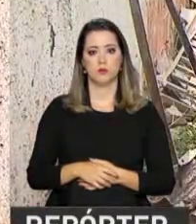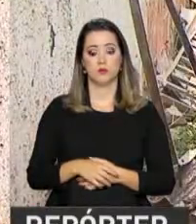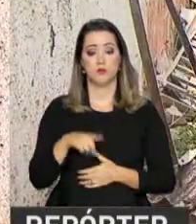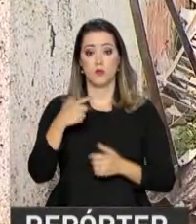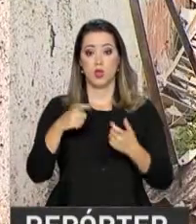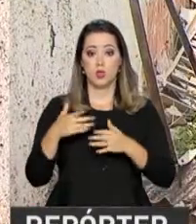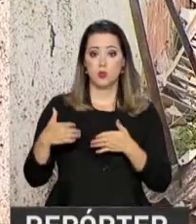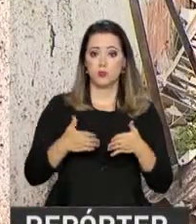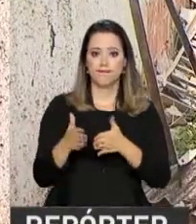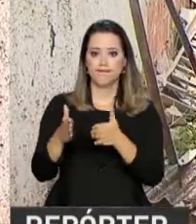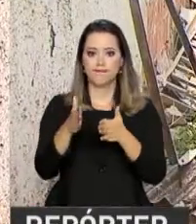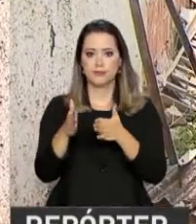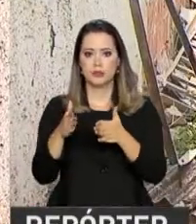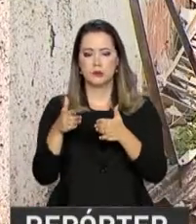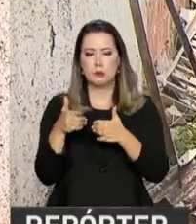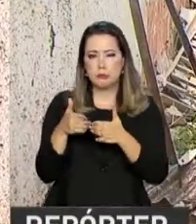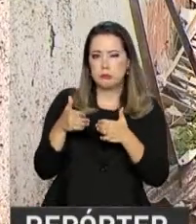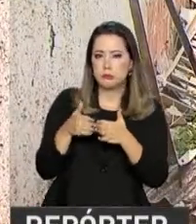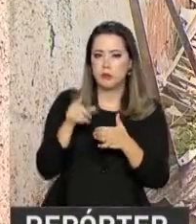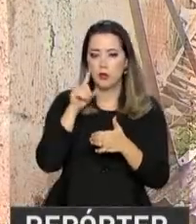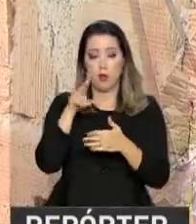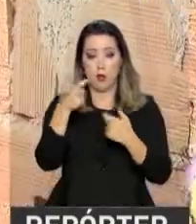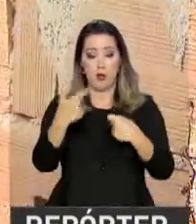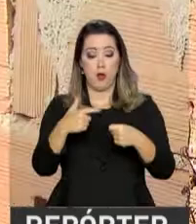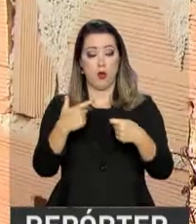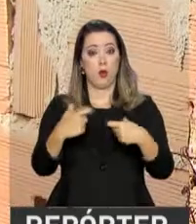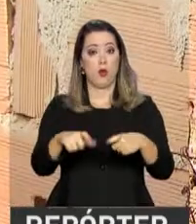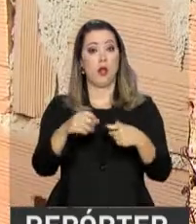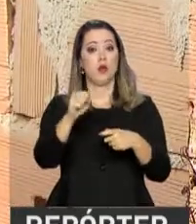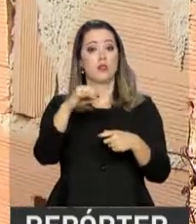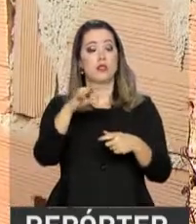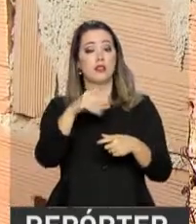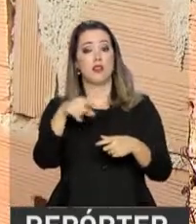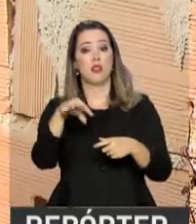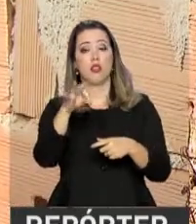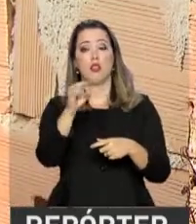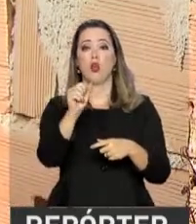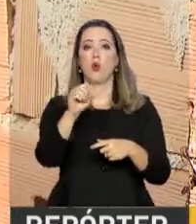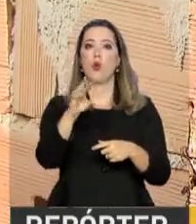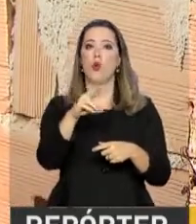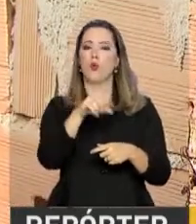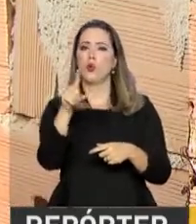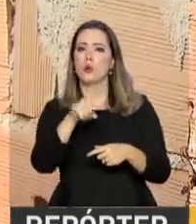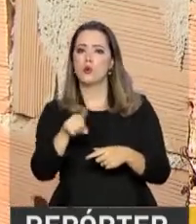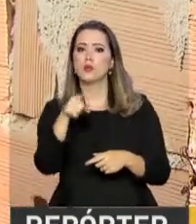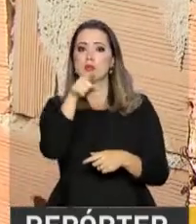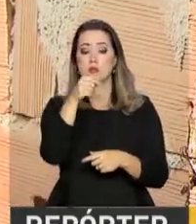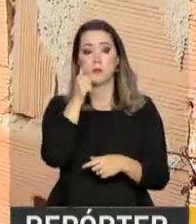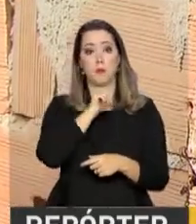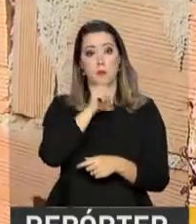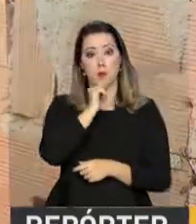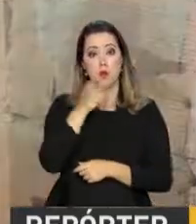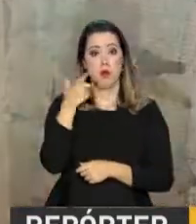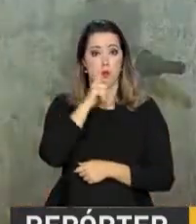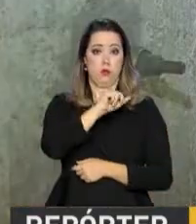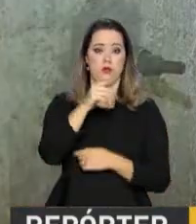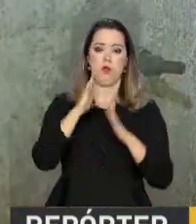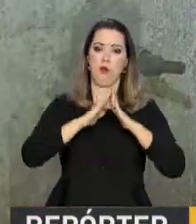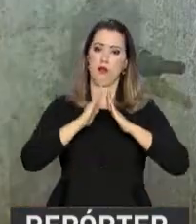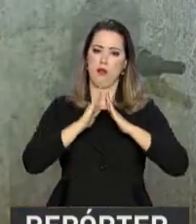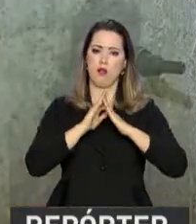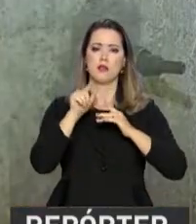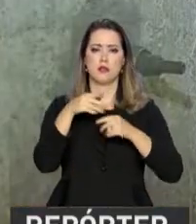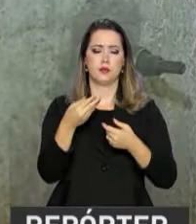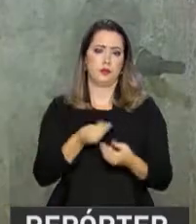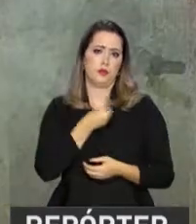Neste labirinto, no bairro de Santa Cruz, no Rio de Janeiro, que Dona Maria Luísa conseguiu um local para morar nos últimos anos. O